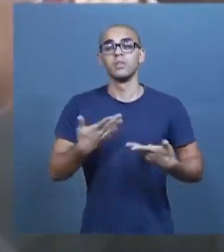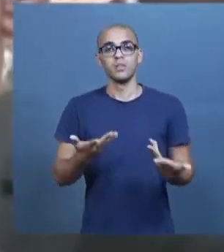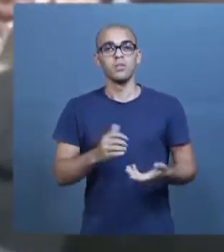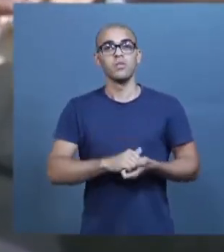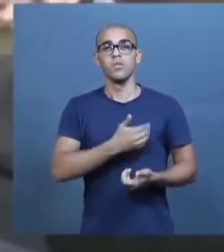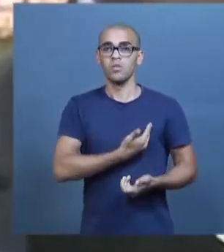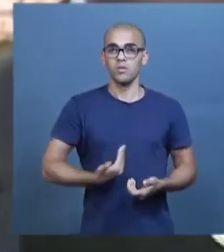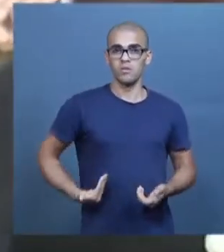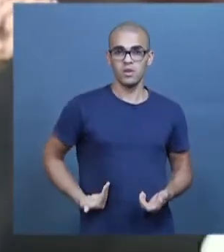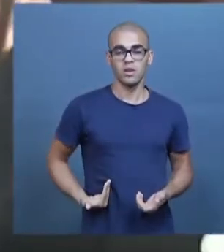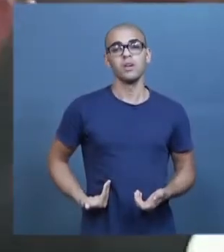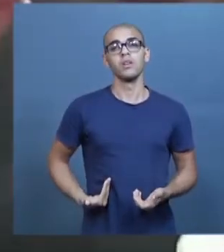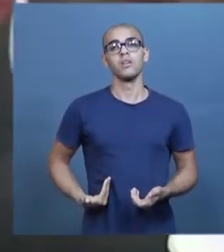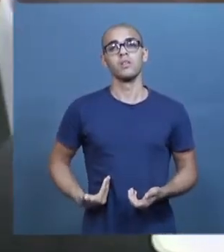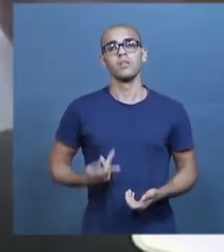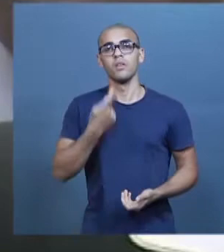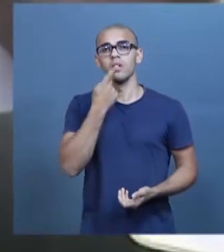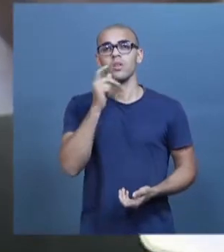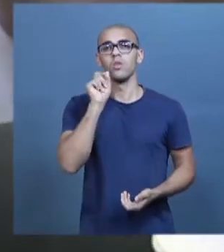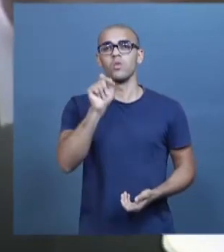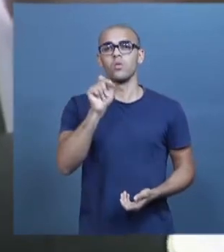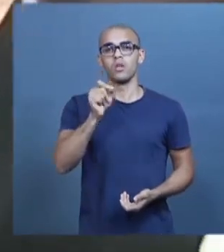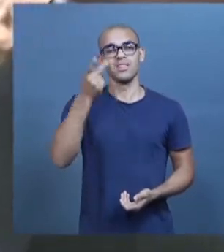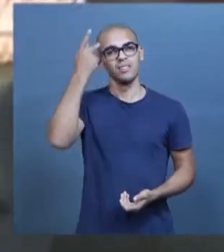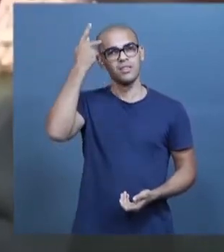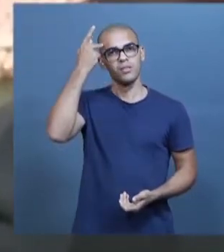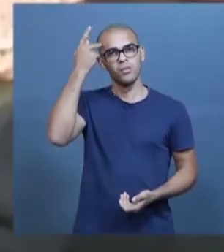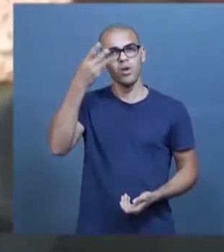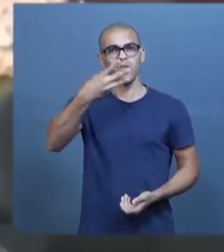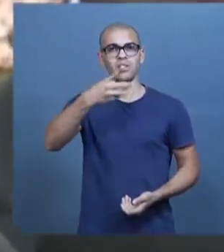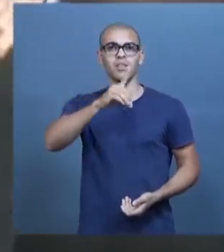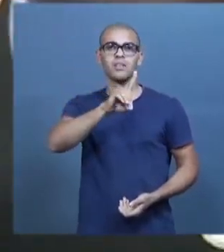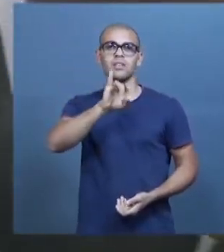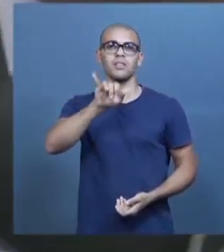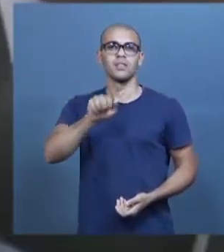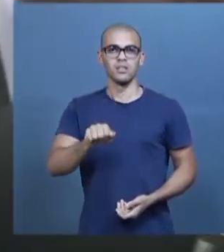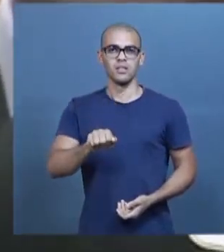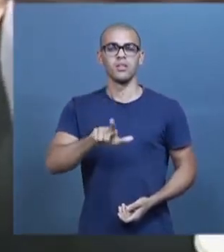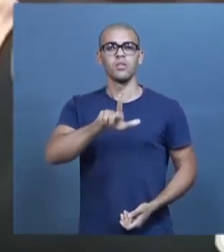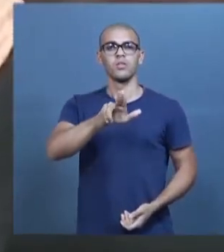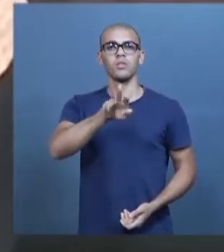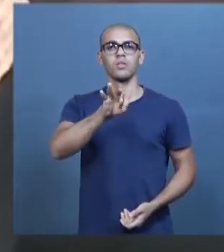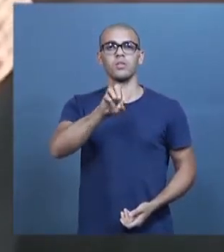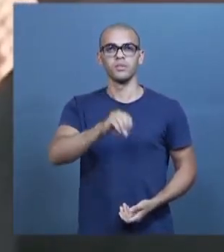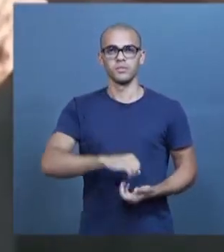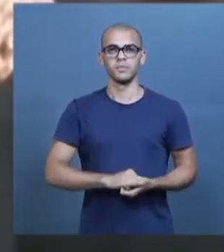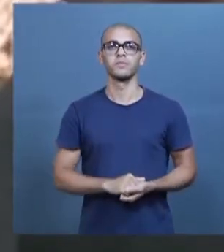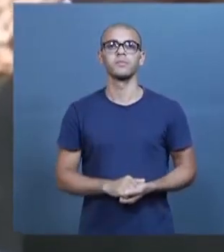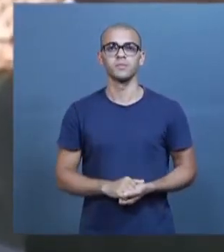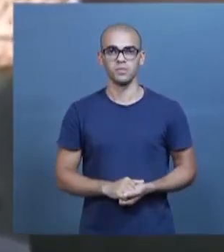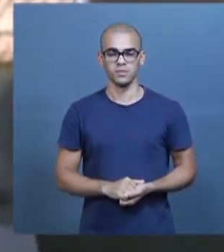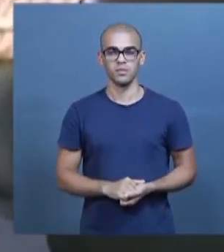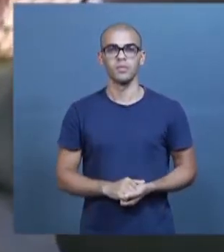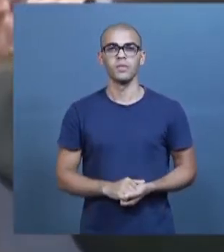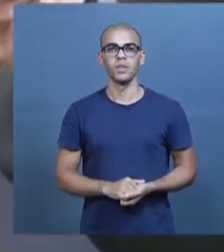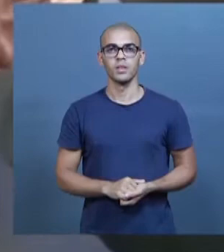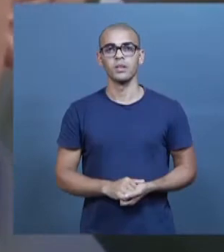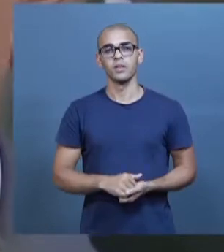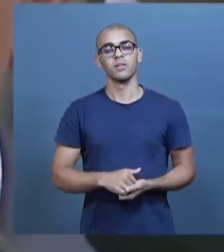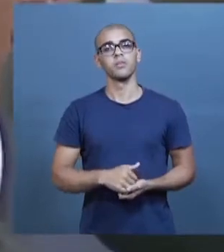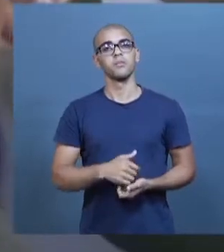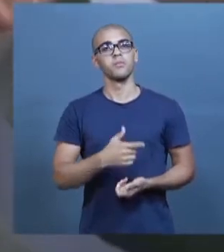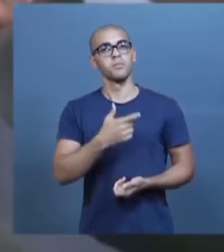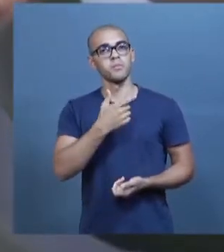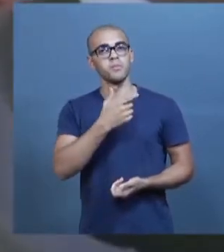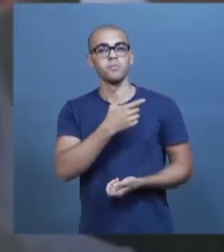As vítimas, aos pais dessas crianças, aos familiares destas duas funcionárias da escola,